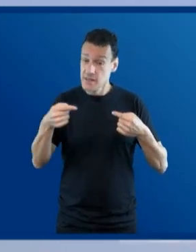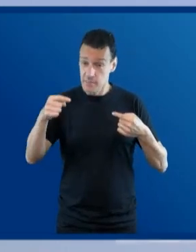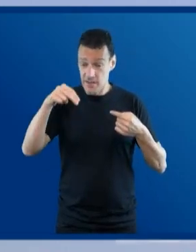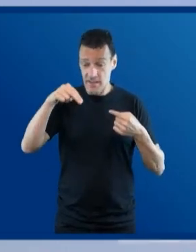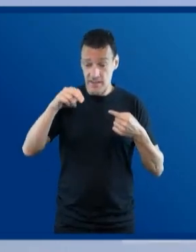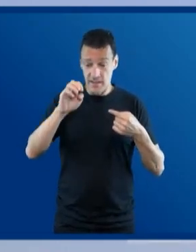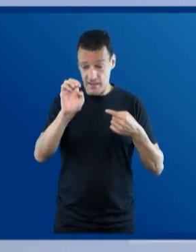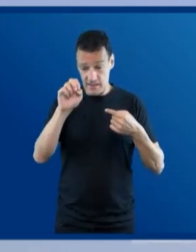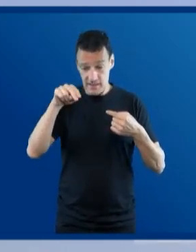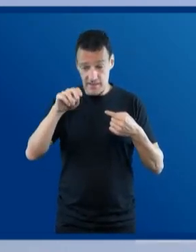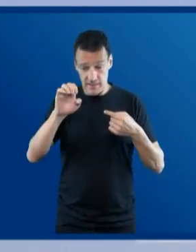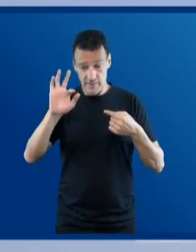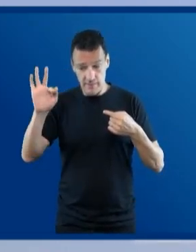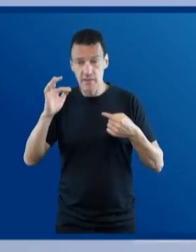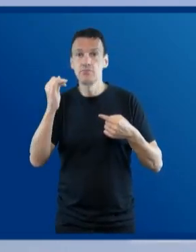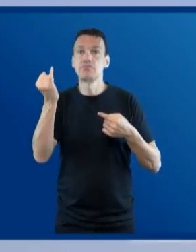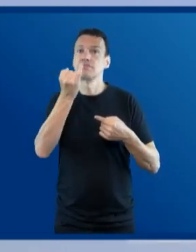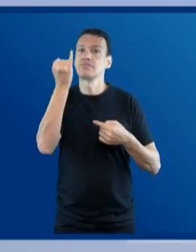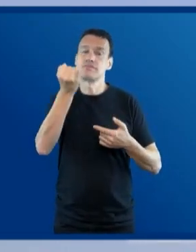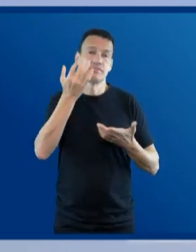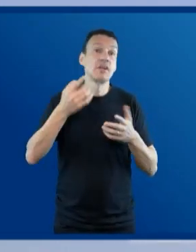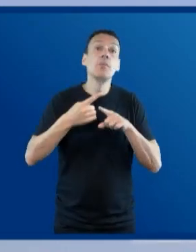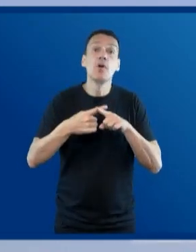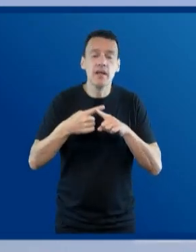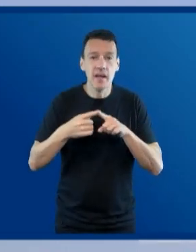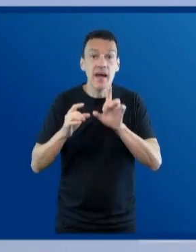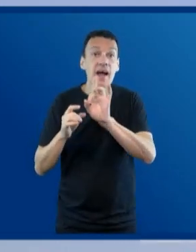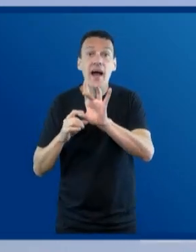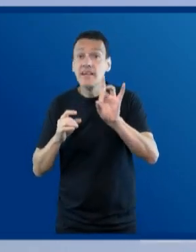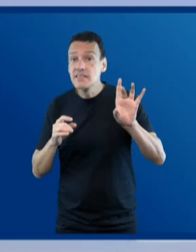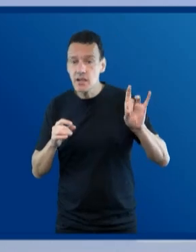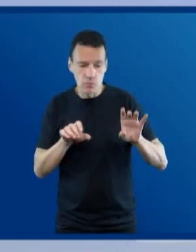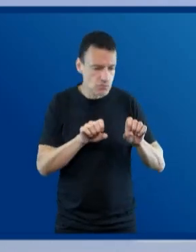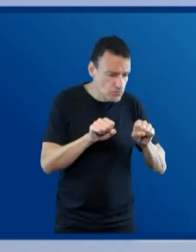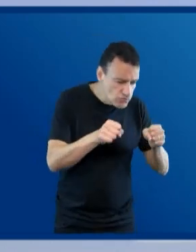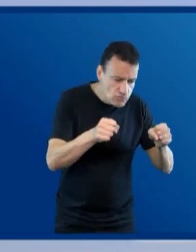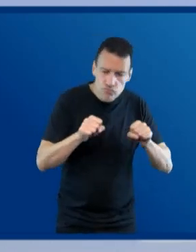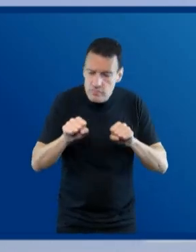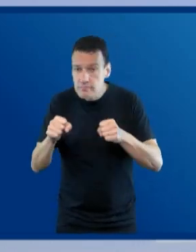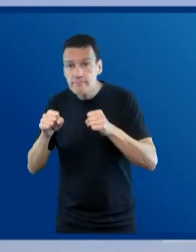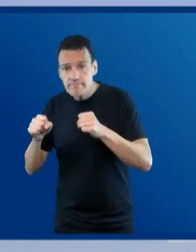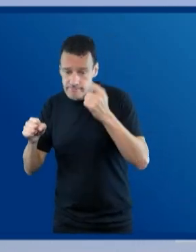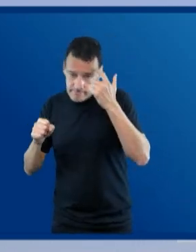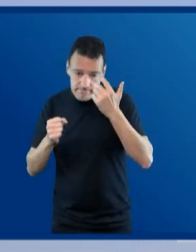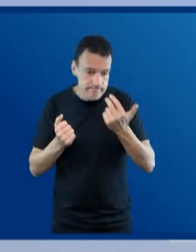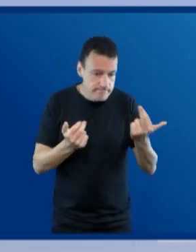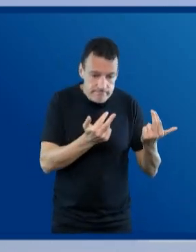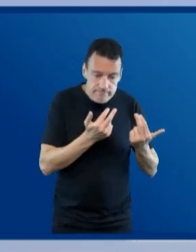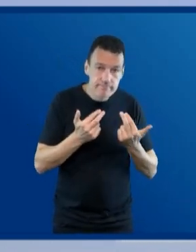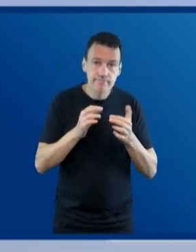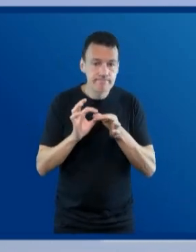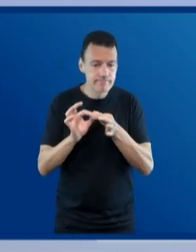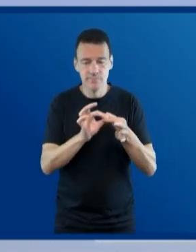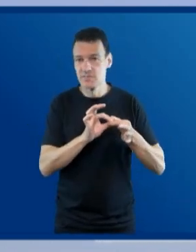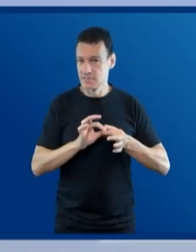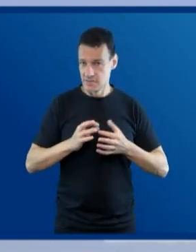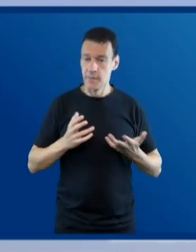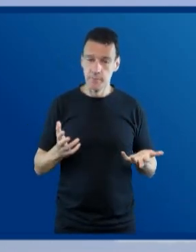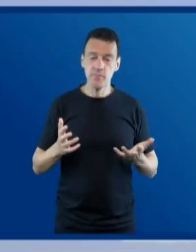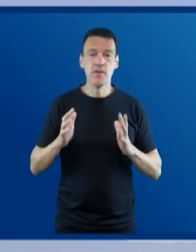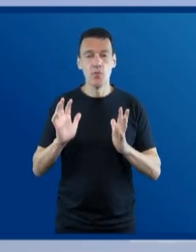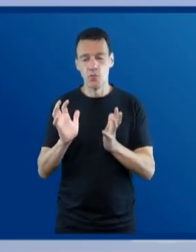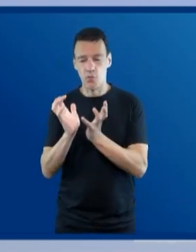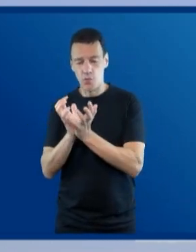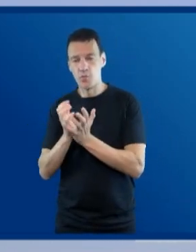uma estratégia coordenada de esforços. Então, a gente vê diversos agentes públicos e privados se